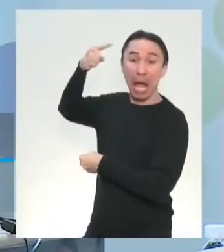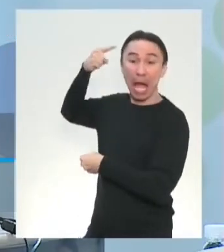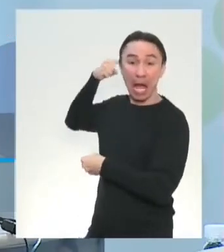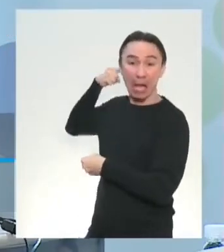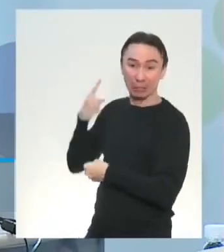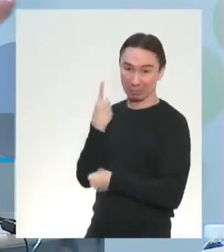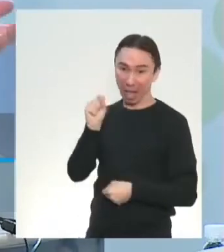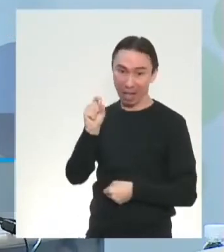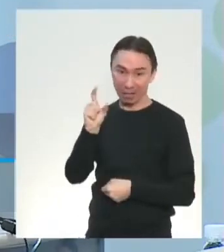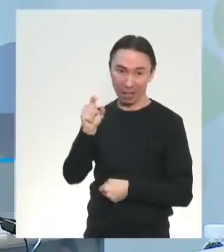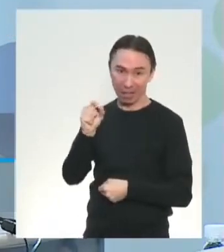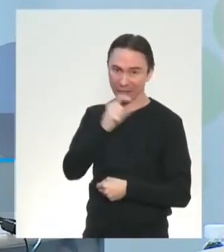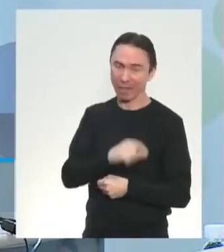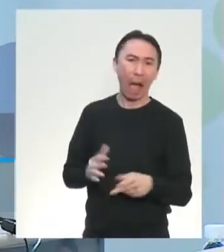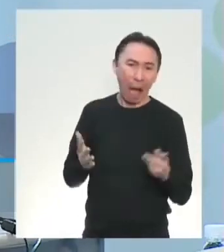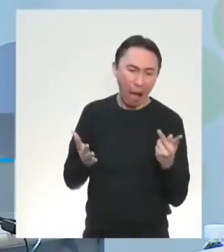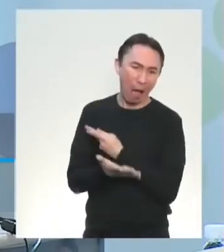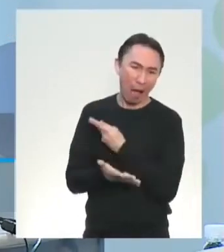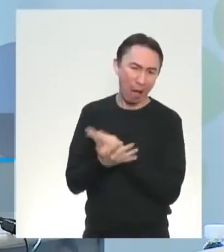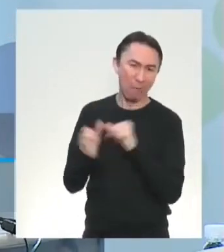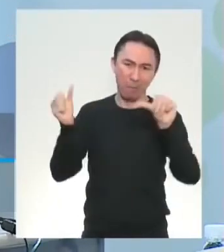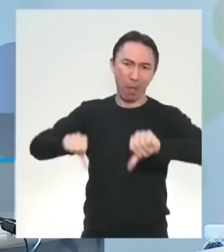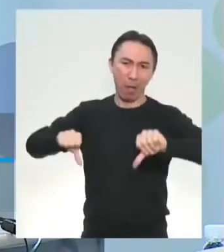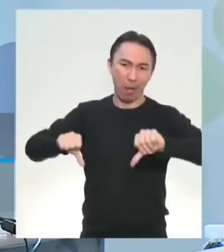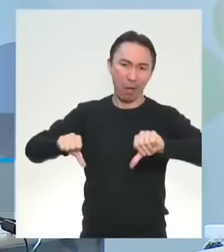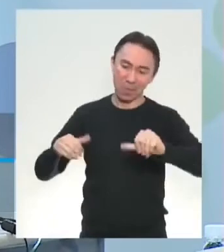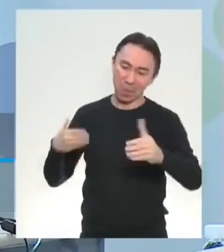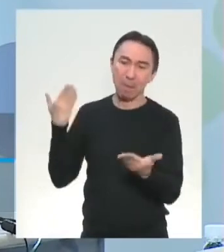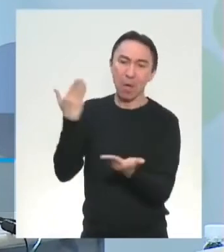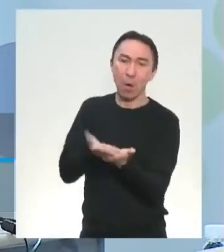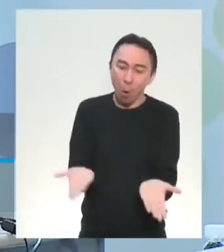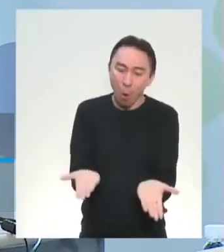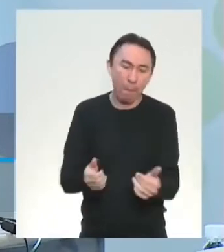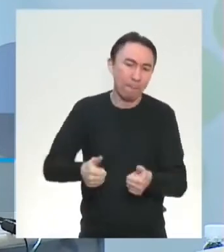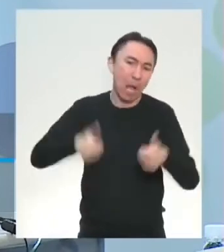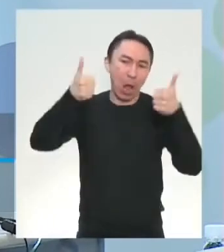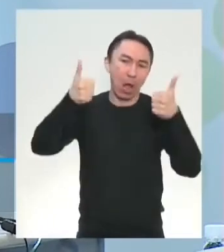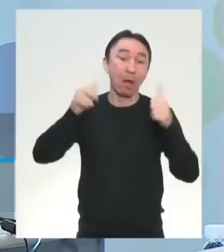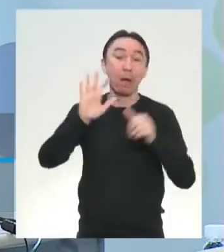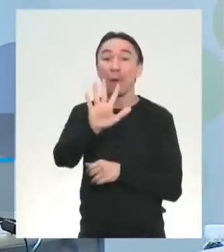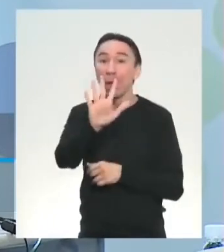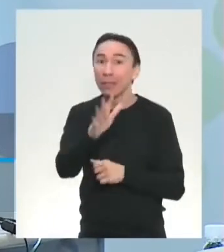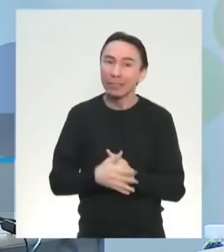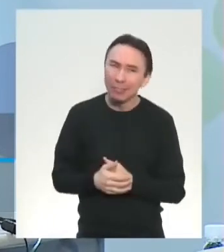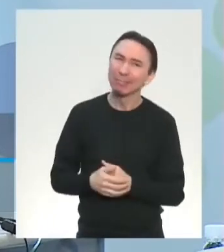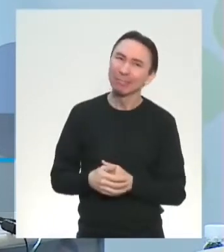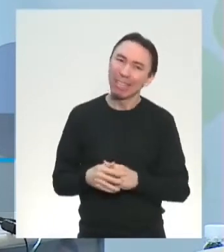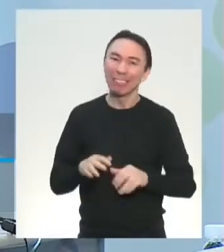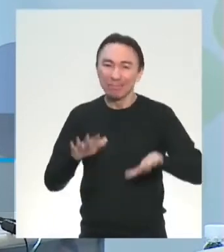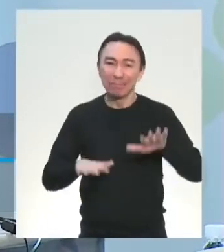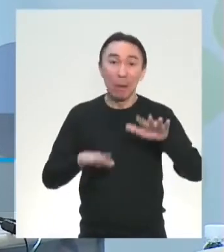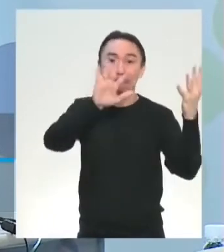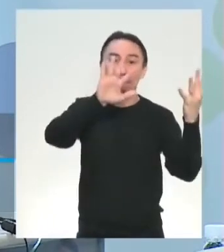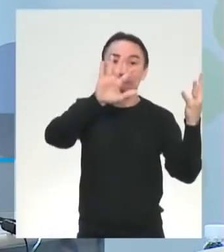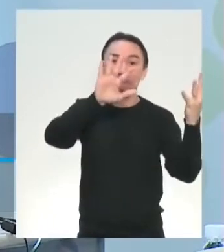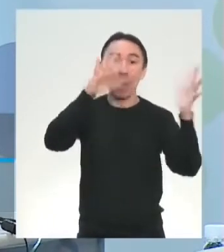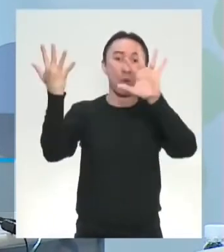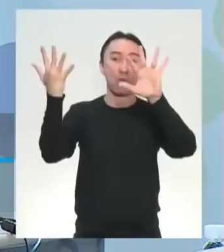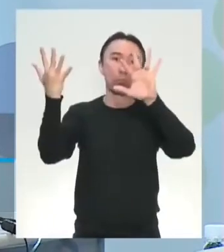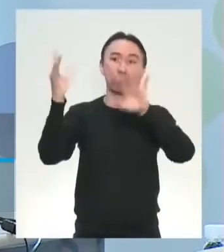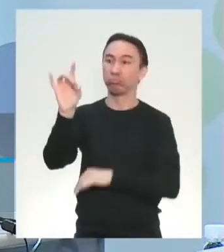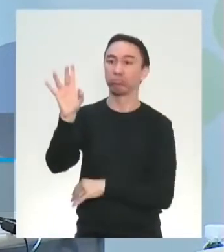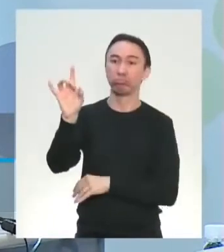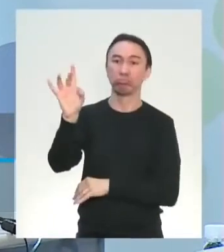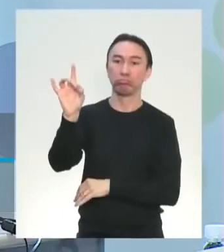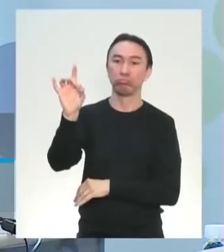mais do que hoje. Mas a gente depende também de fatores naturais aí para, né, se concretizar isso. Então, muitas vezes vai falar que vai chover